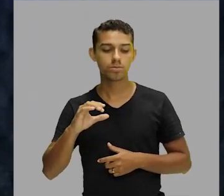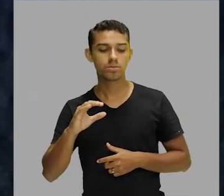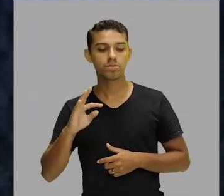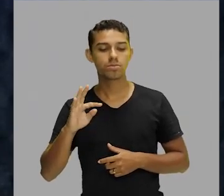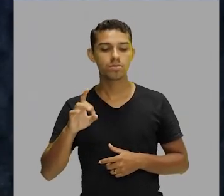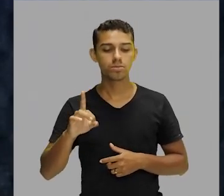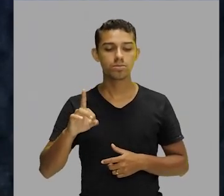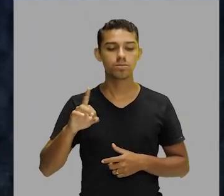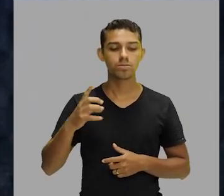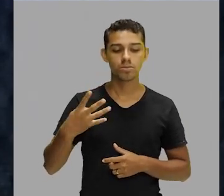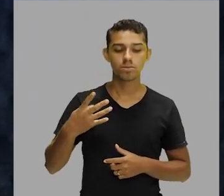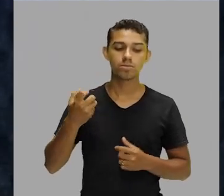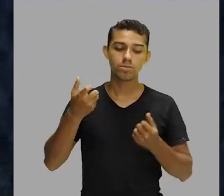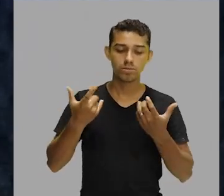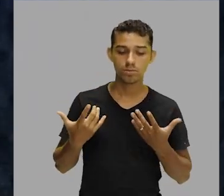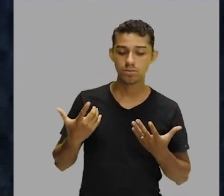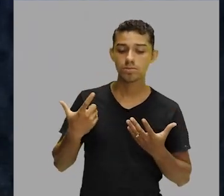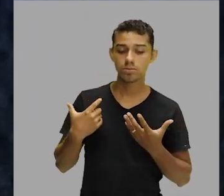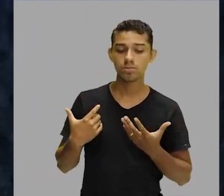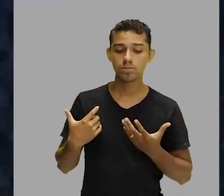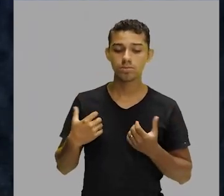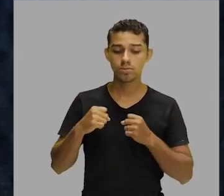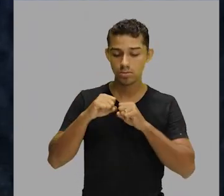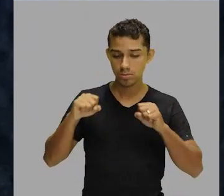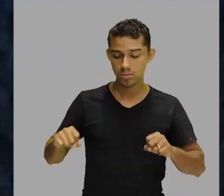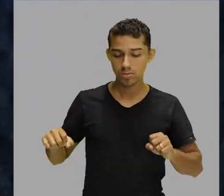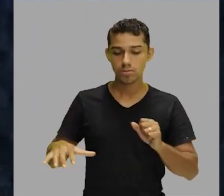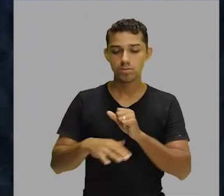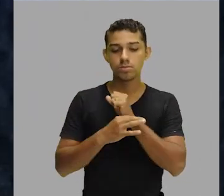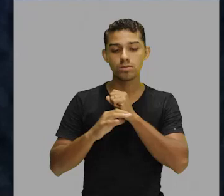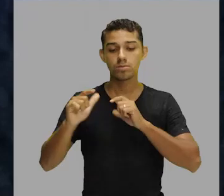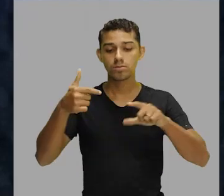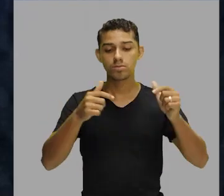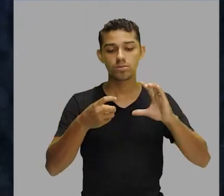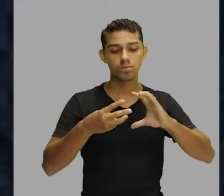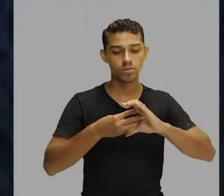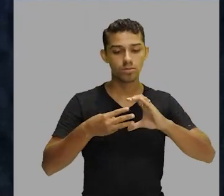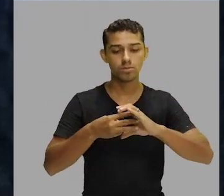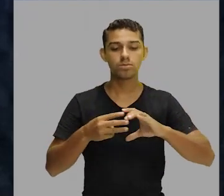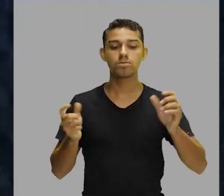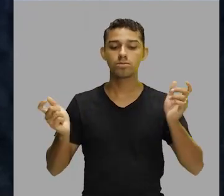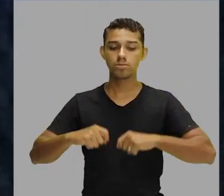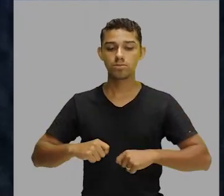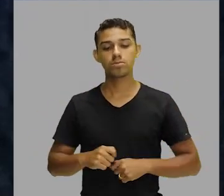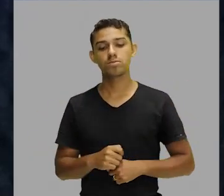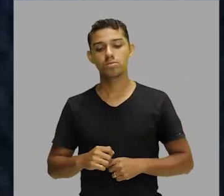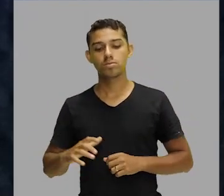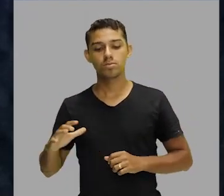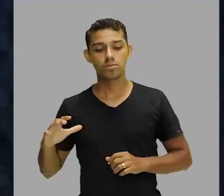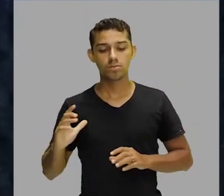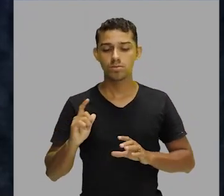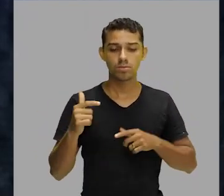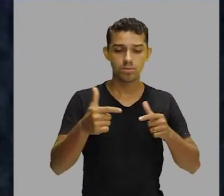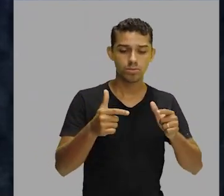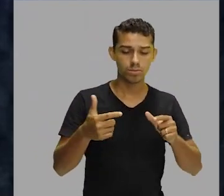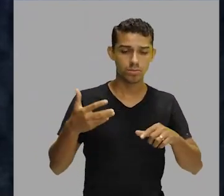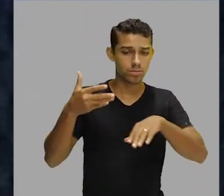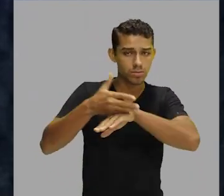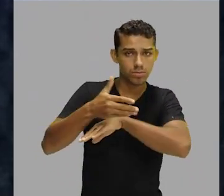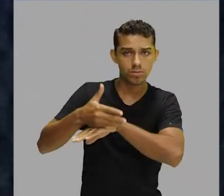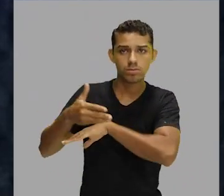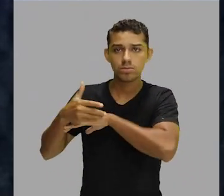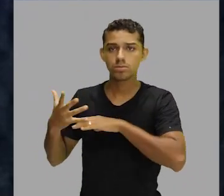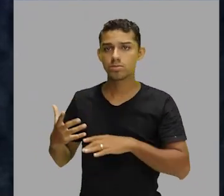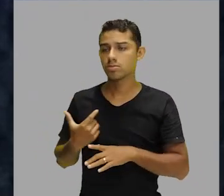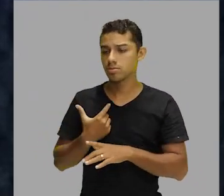sistema imunológico. É ela que faz com que as outras células sejam ativadas para que ataque qualquer tipo de invasor que venha no